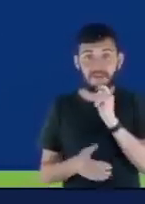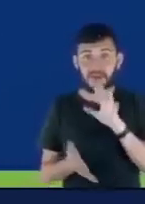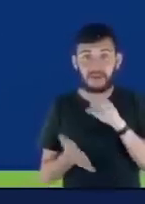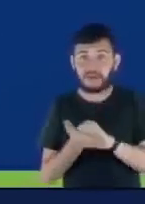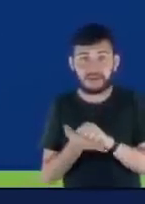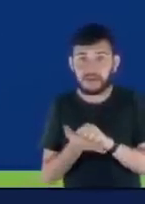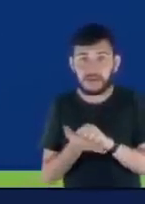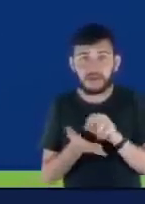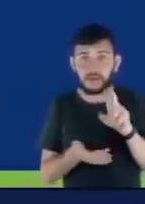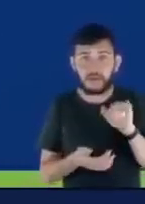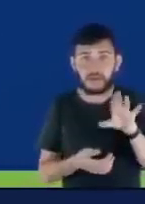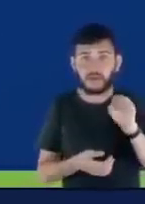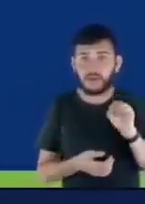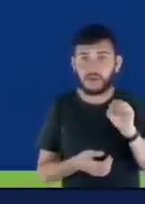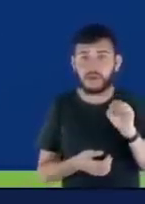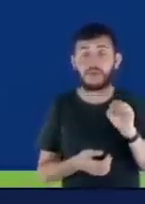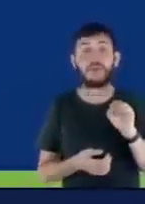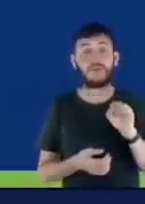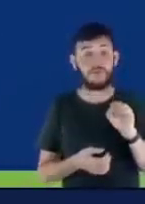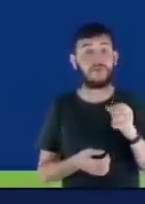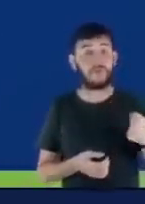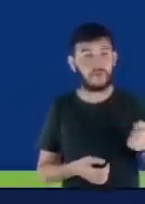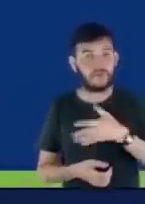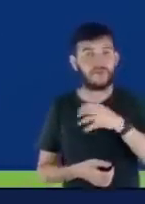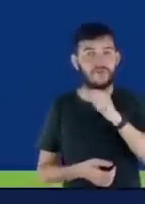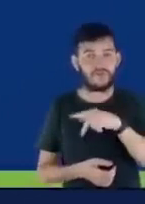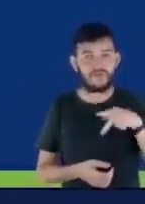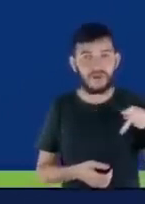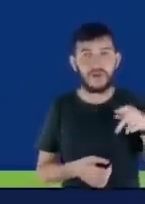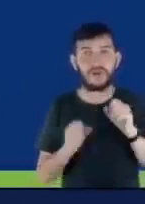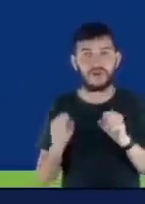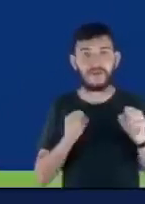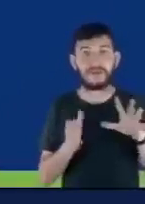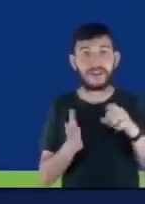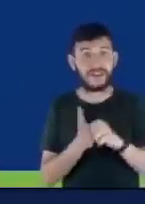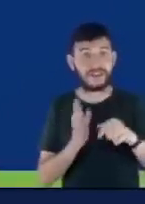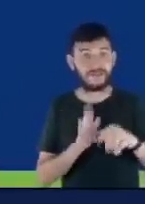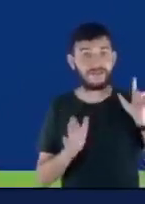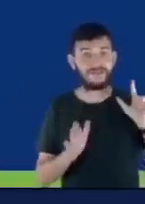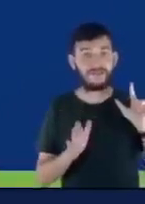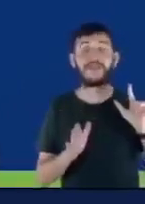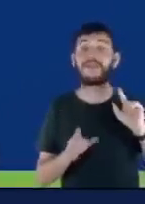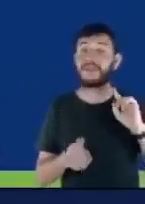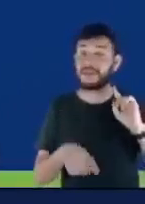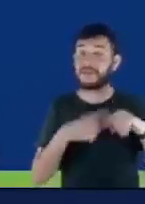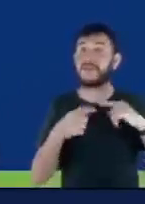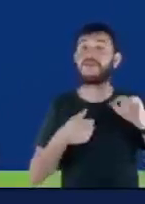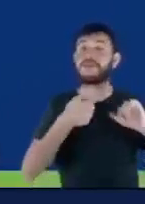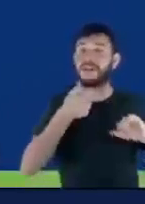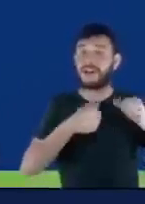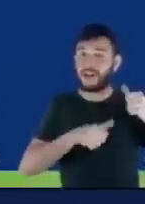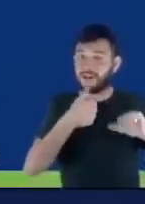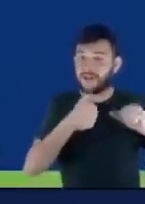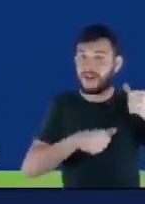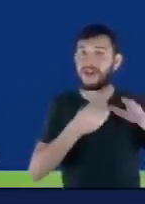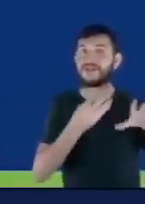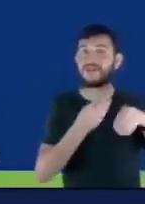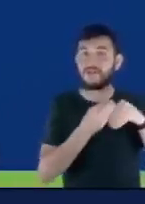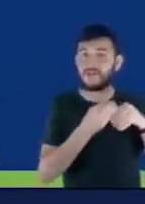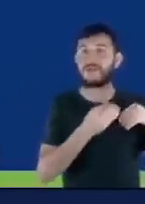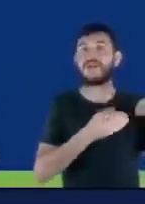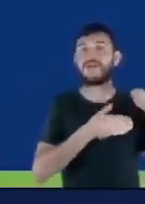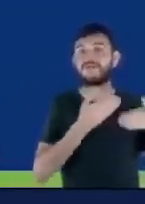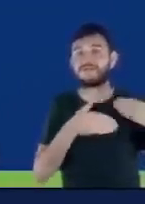parte do Cadastro Único? Com o novo aplicativo, você poderá realizar o seu pré-cadastramento e passar pelo processo de